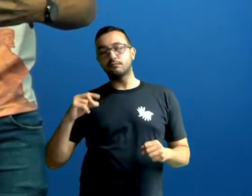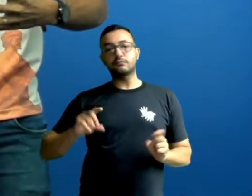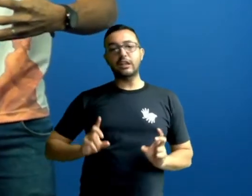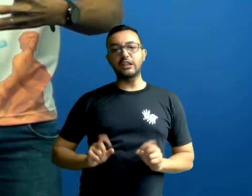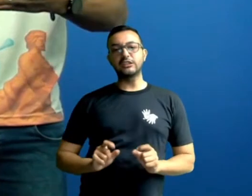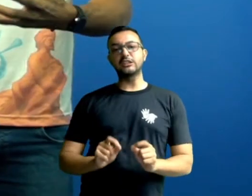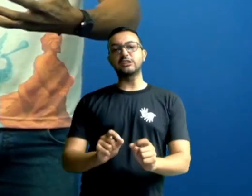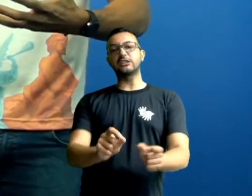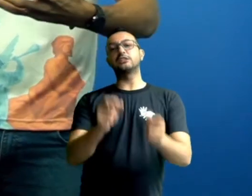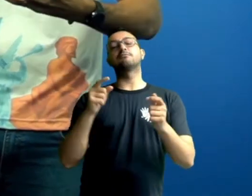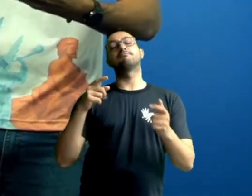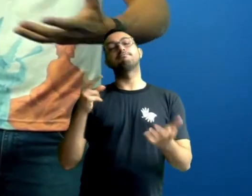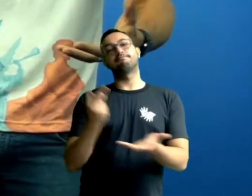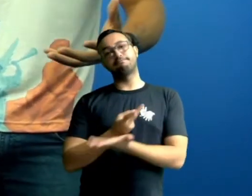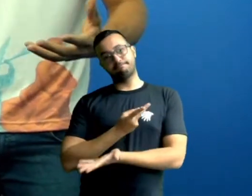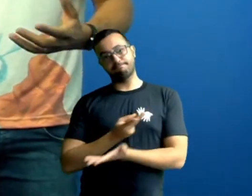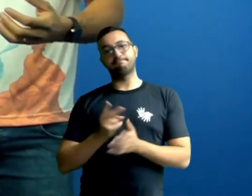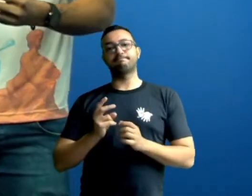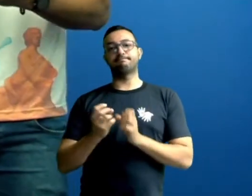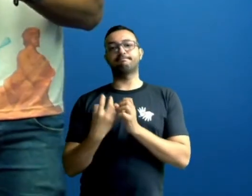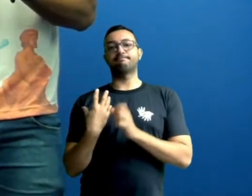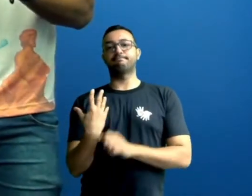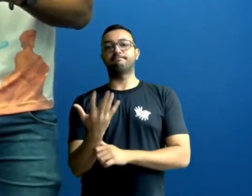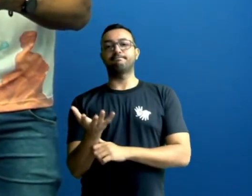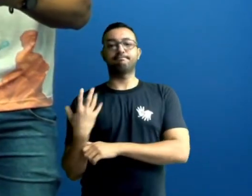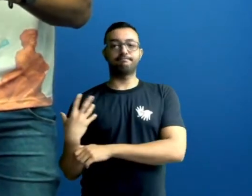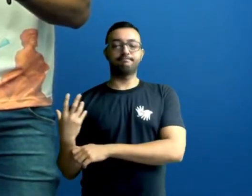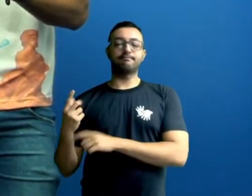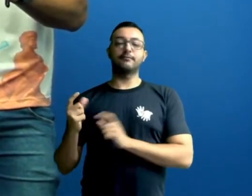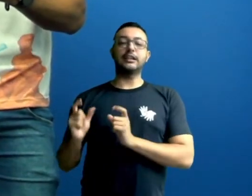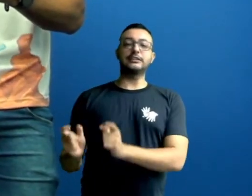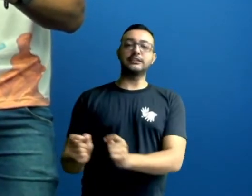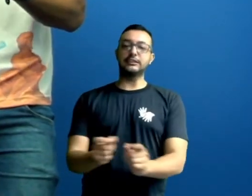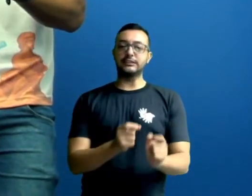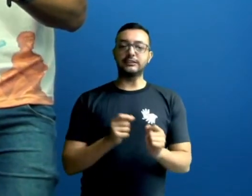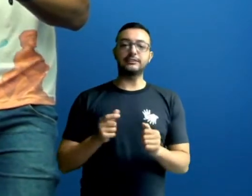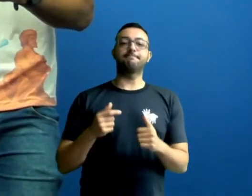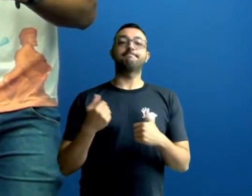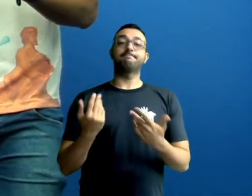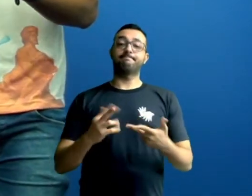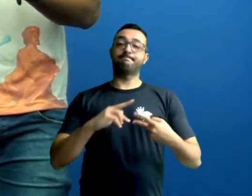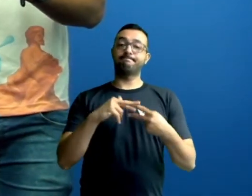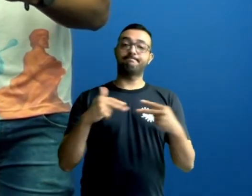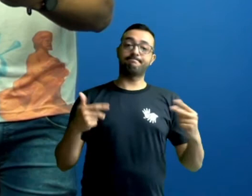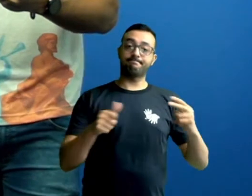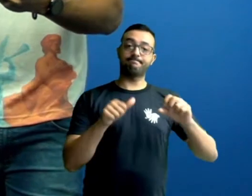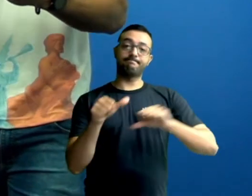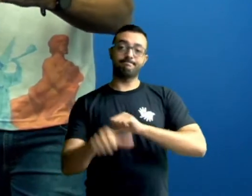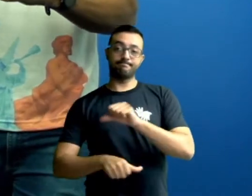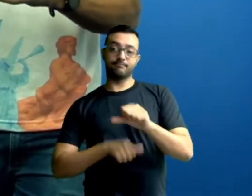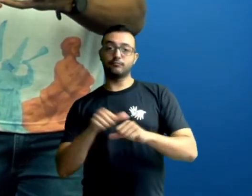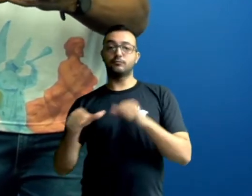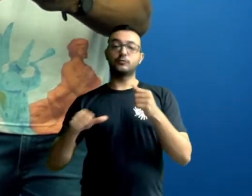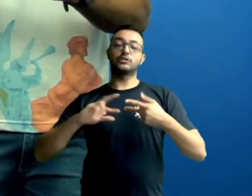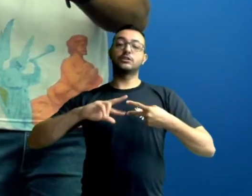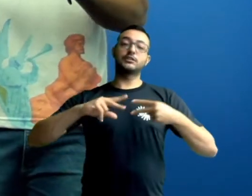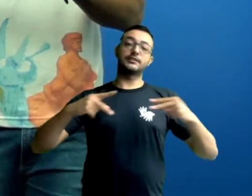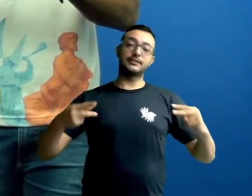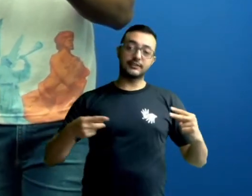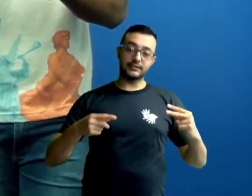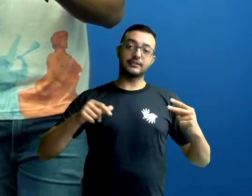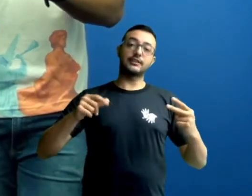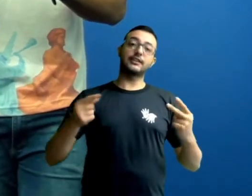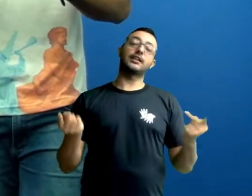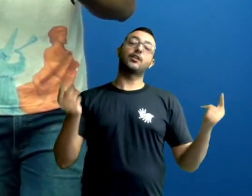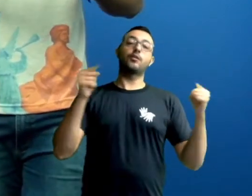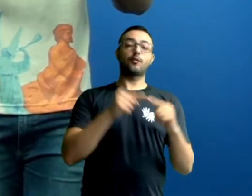a danificar aquela plantação. E através de mudanças no DNA recombinante, a gente consegue